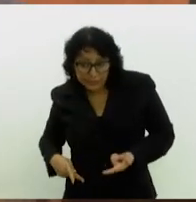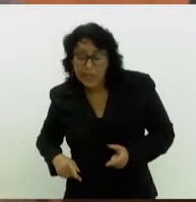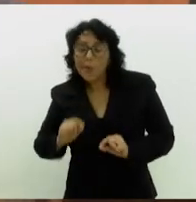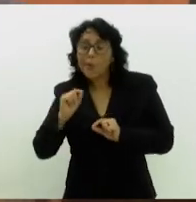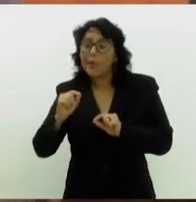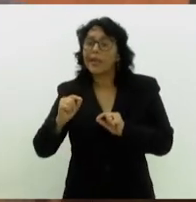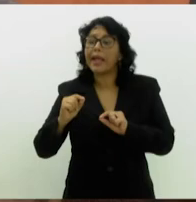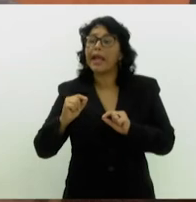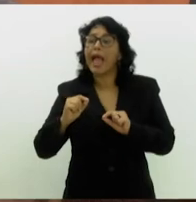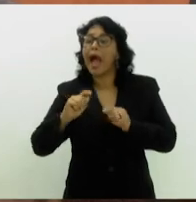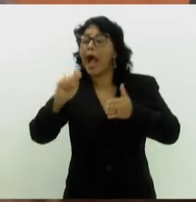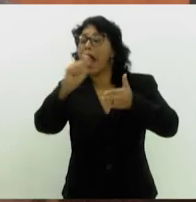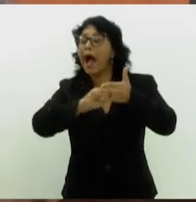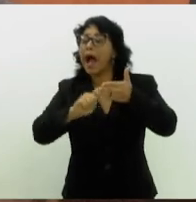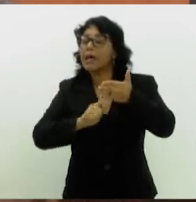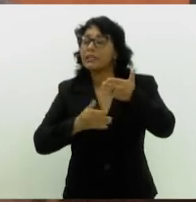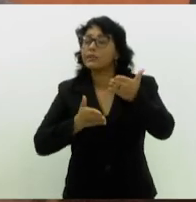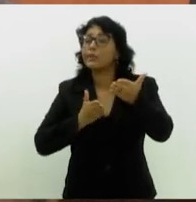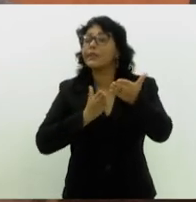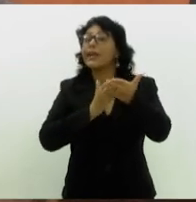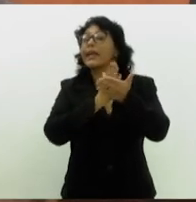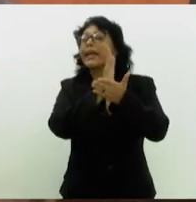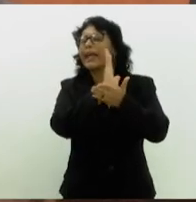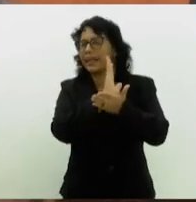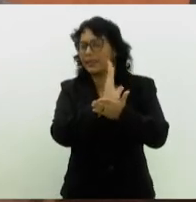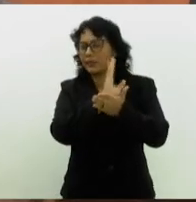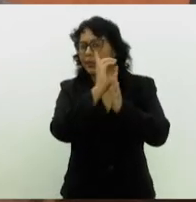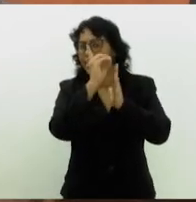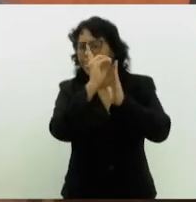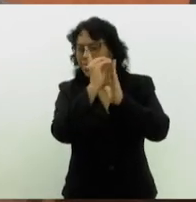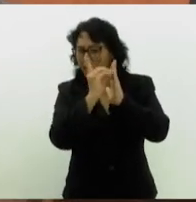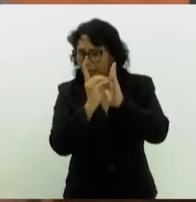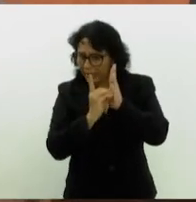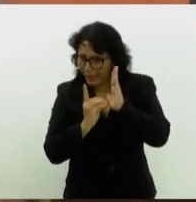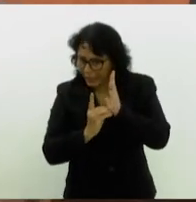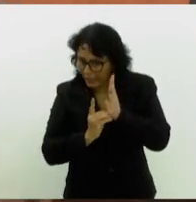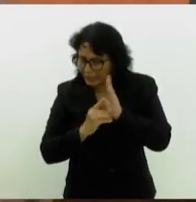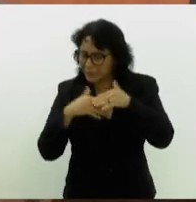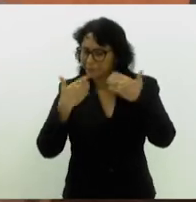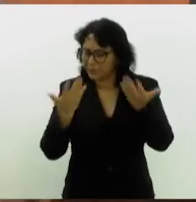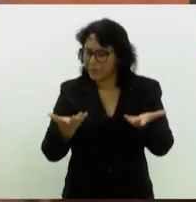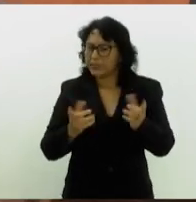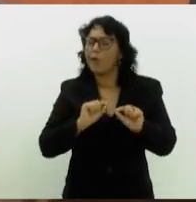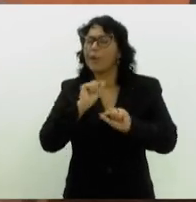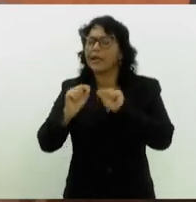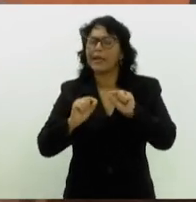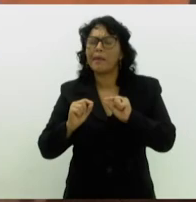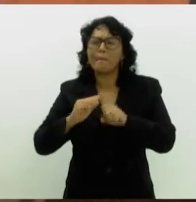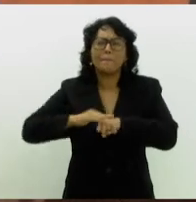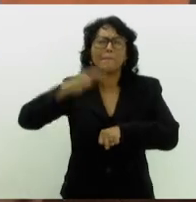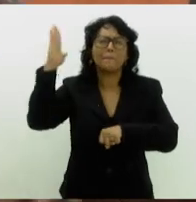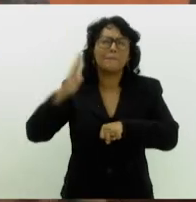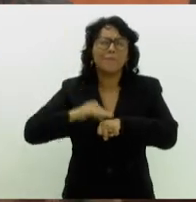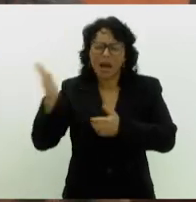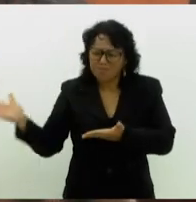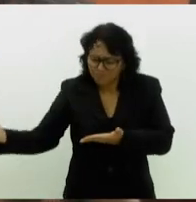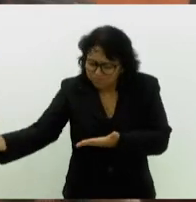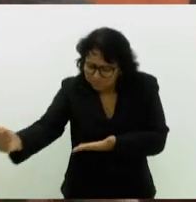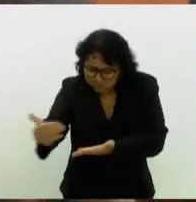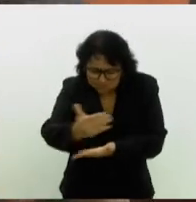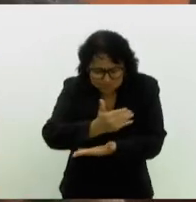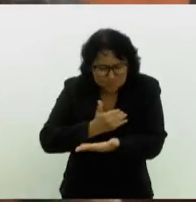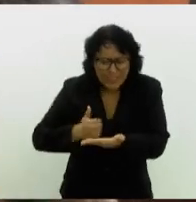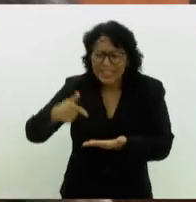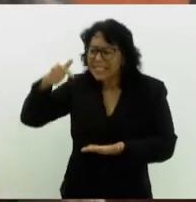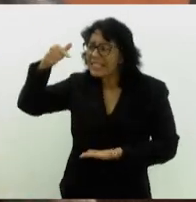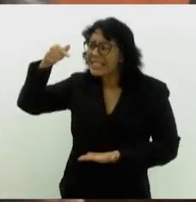dos cms dos combustíveis isso reduziu a nossa arrecadação em mais de 7 bilhões então responsáveis pela queda de arrecadação